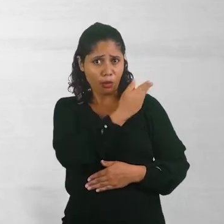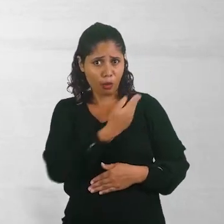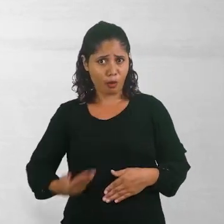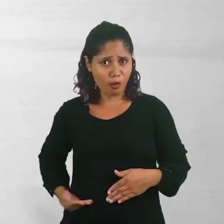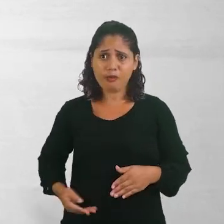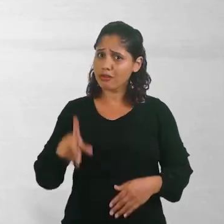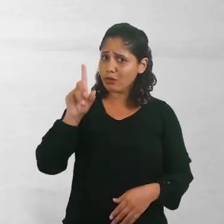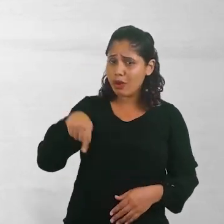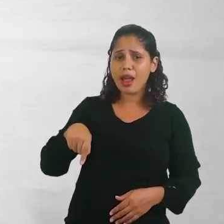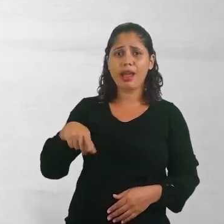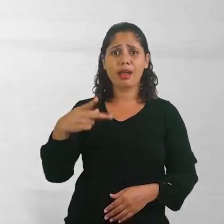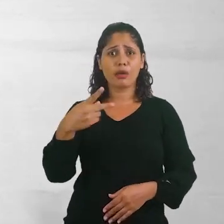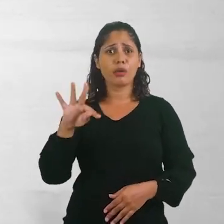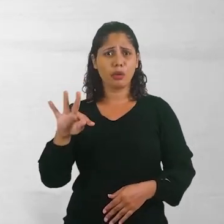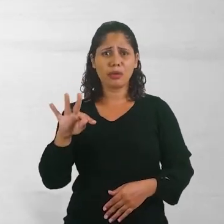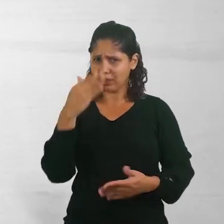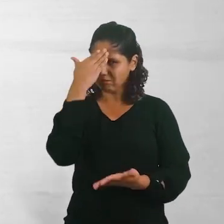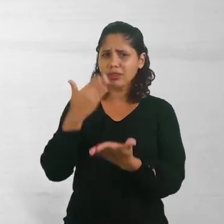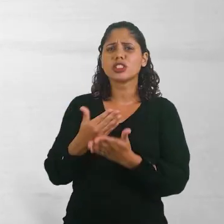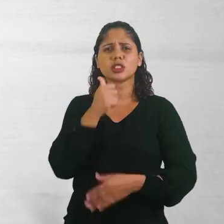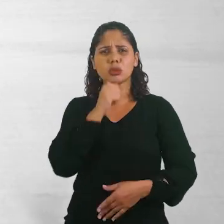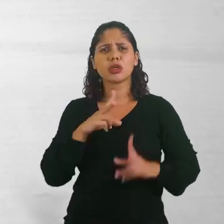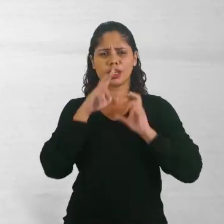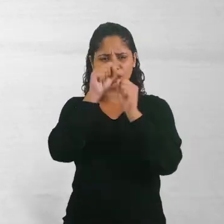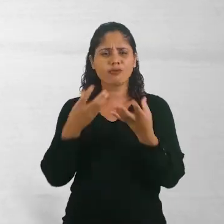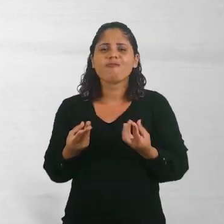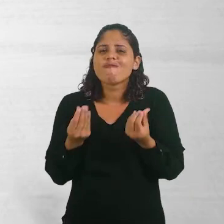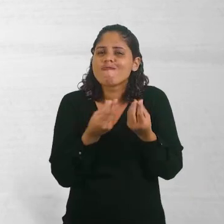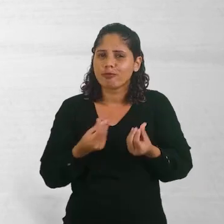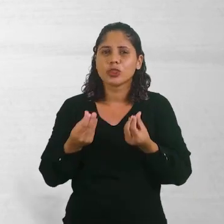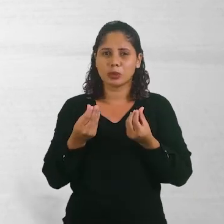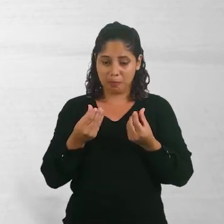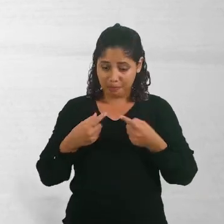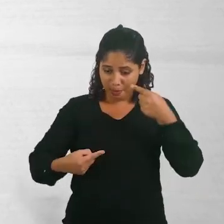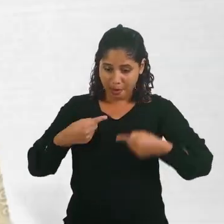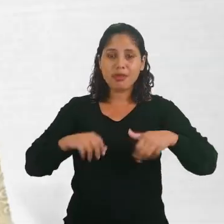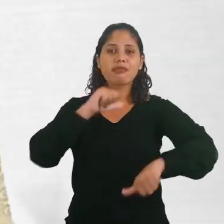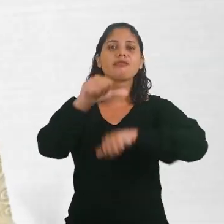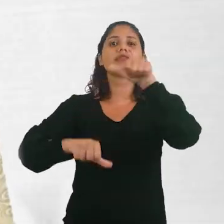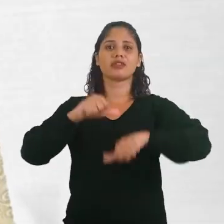vem fazendo. O PT acredita na força e na sensibilidade das mulheres para transformar